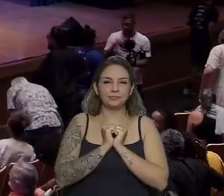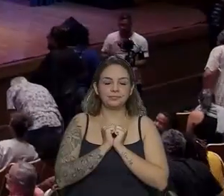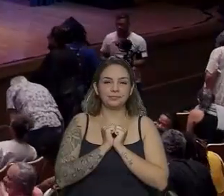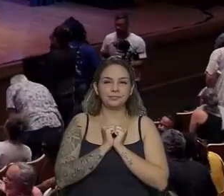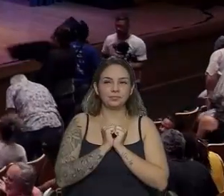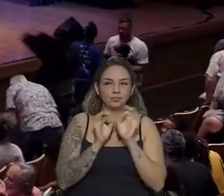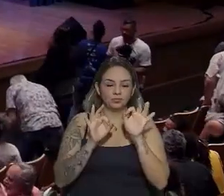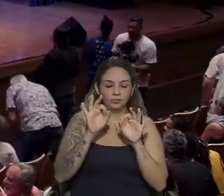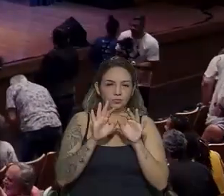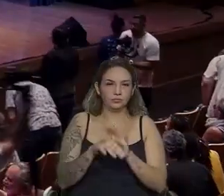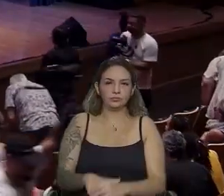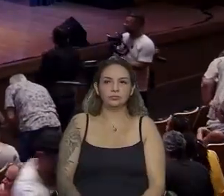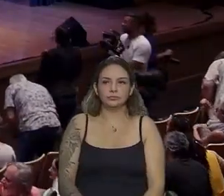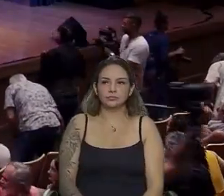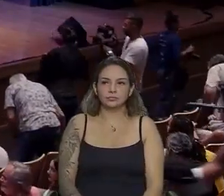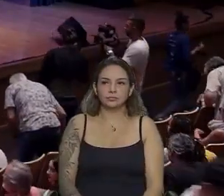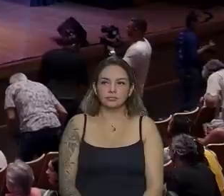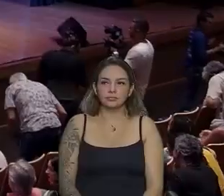A gente vai organizar aqui